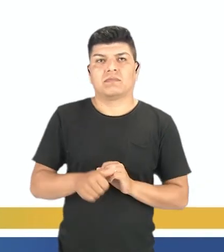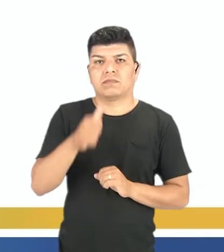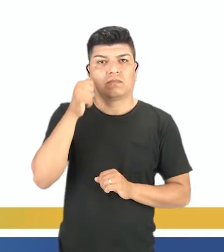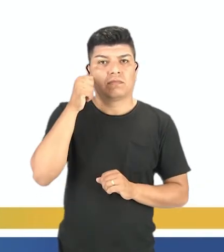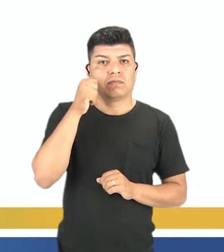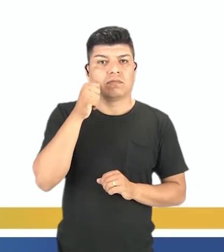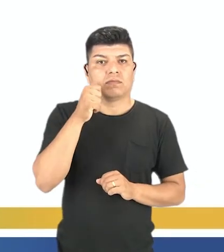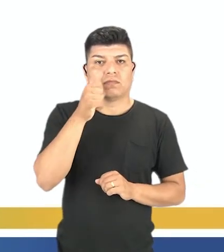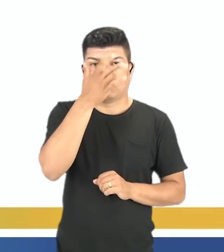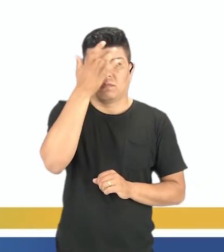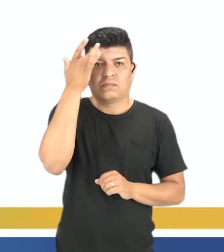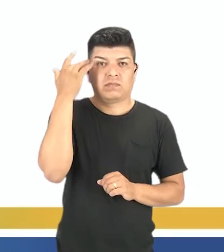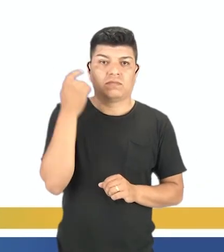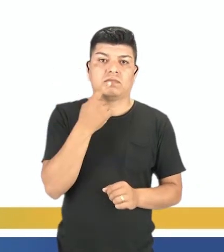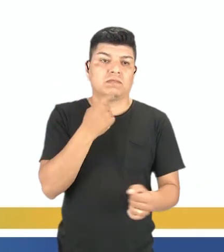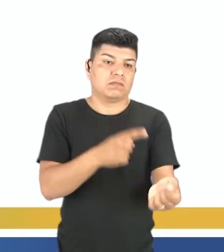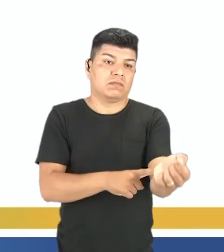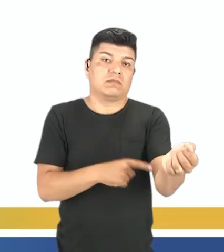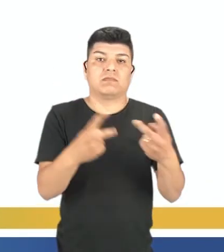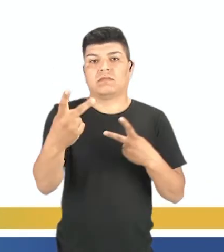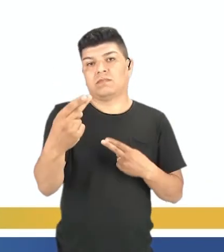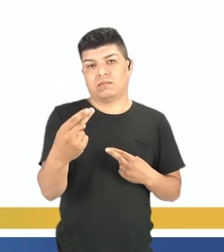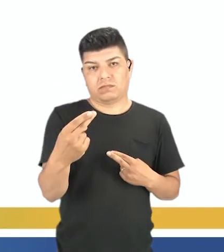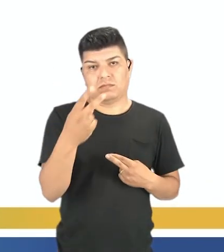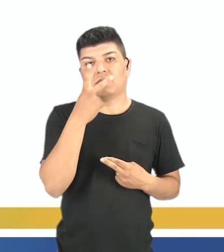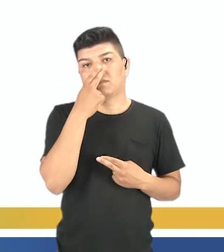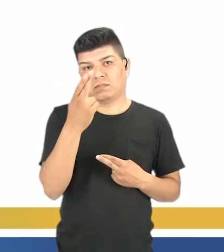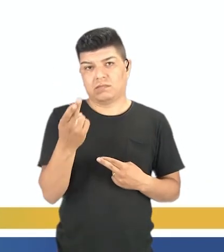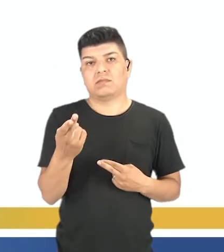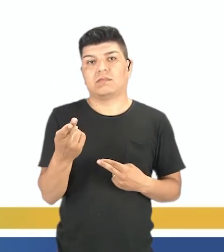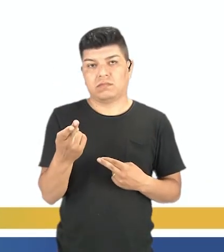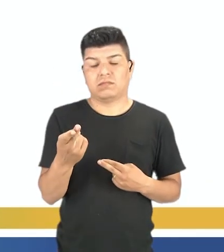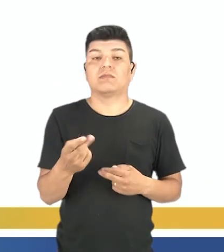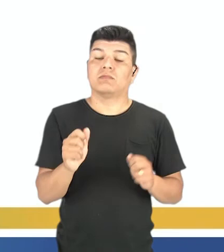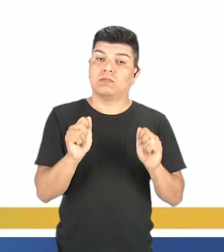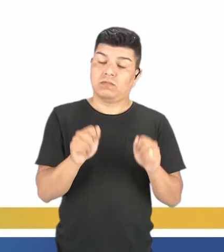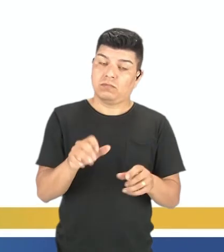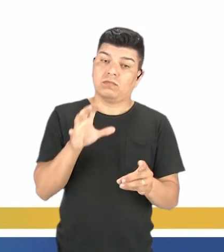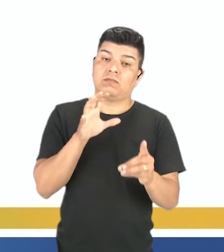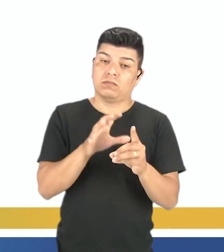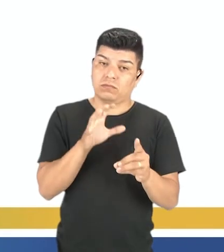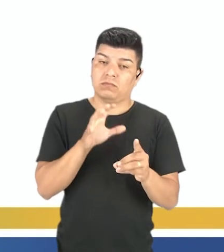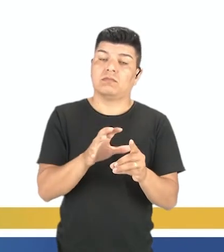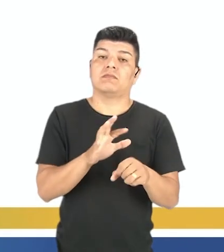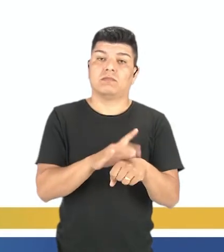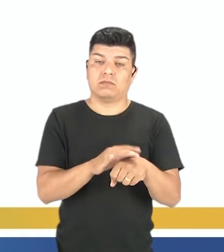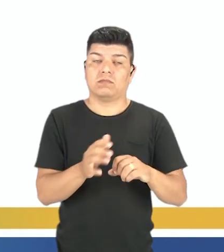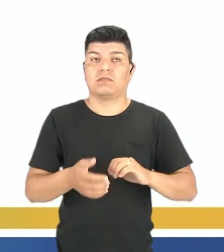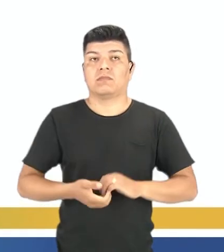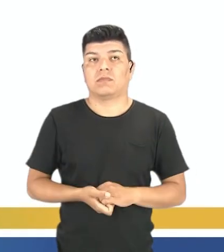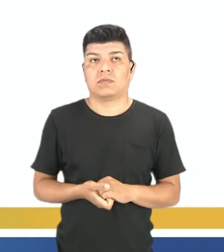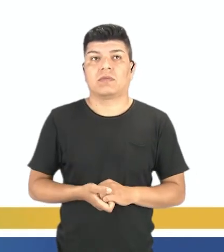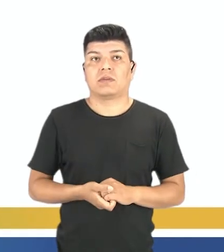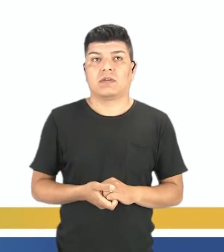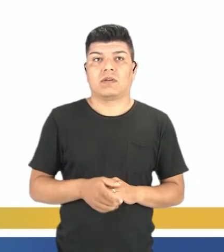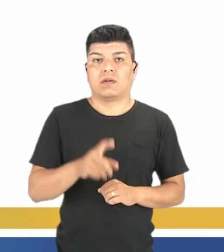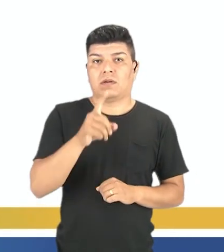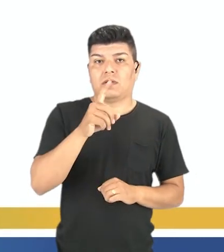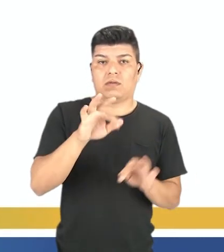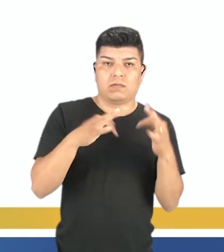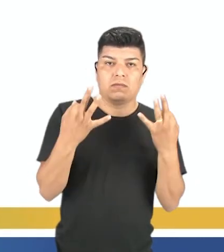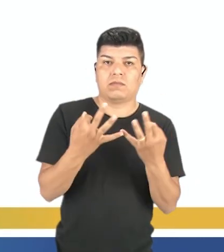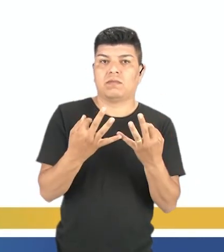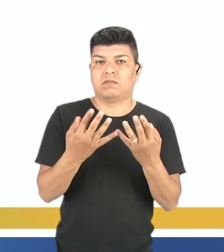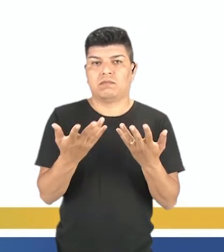casamento de pessoas com um sangue bem semelhante. Então, eu acredito que isso vá, sim, influenciar a ocorrência da hemofilia, né? De